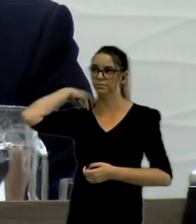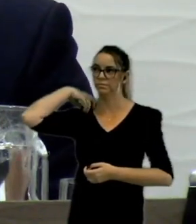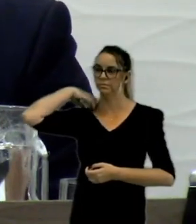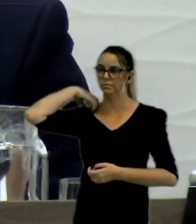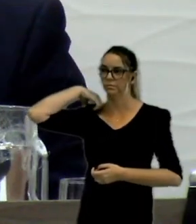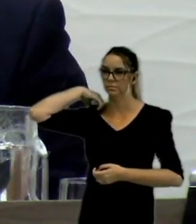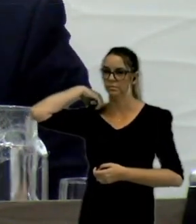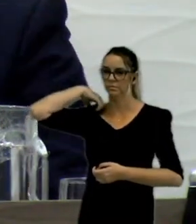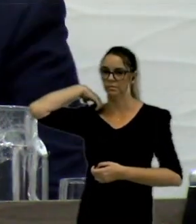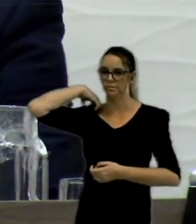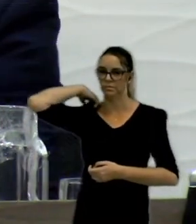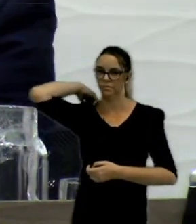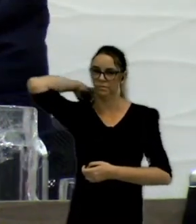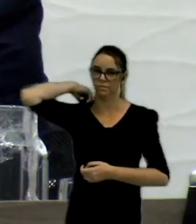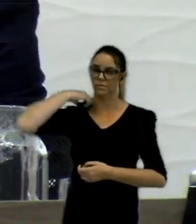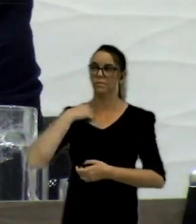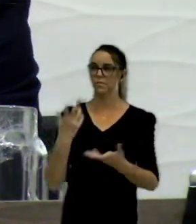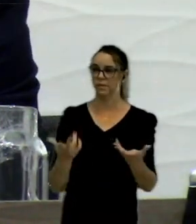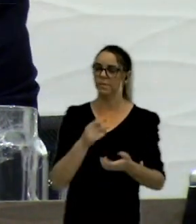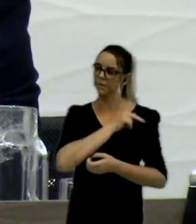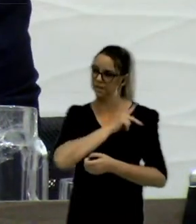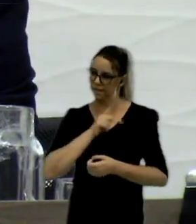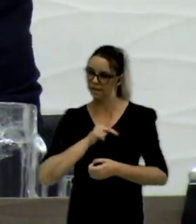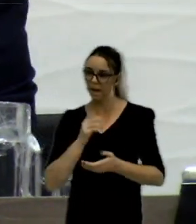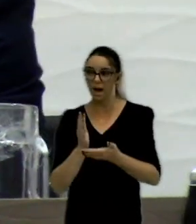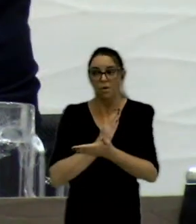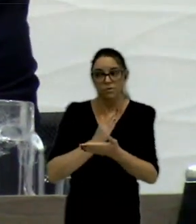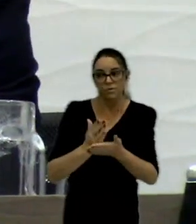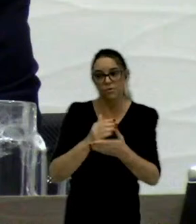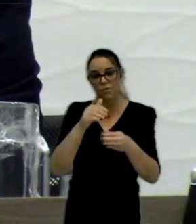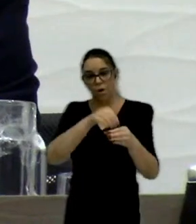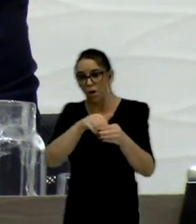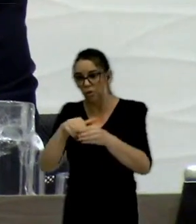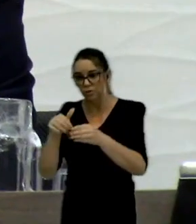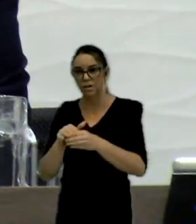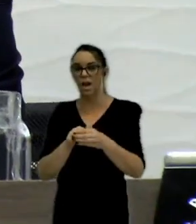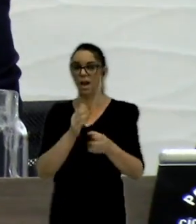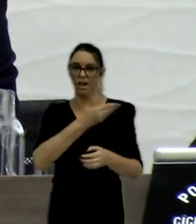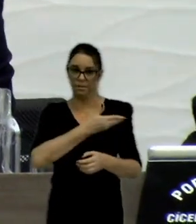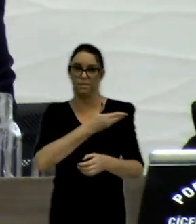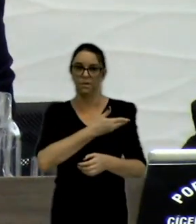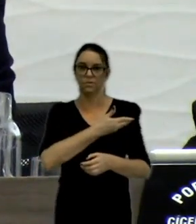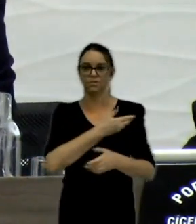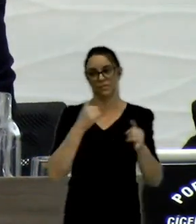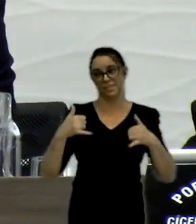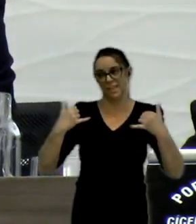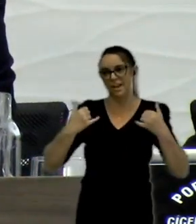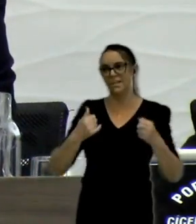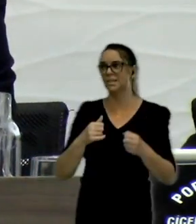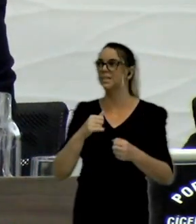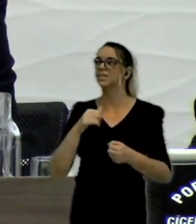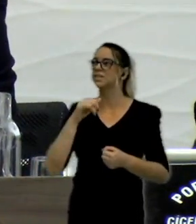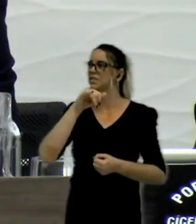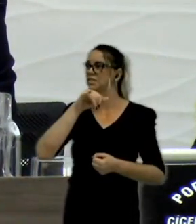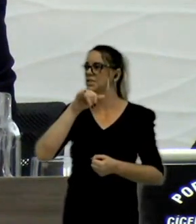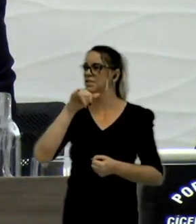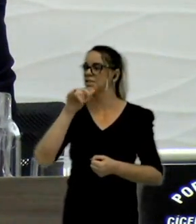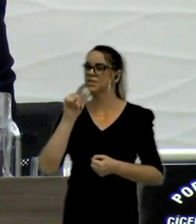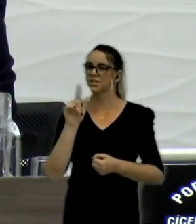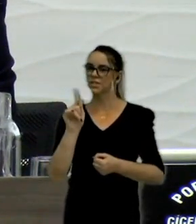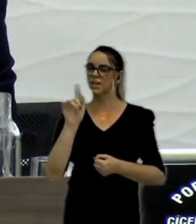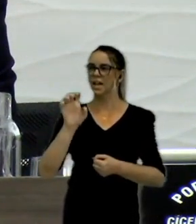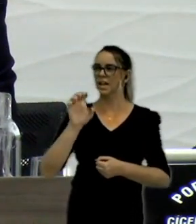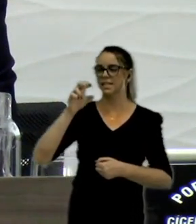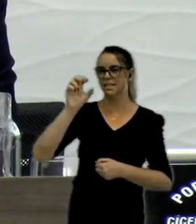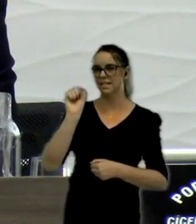Senhor presidente, colocar também alguns votos pela passagem do aniversário de alguns amigos. A Zezina Cavalcante, nossa prima.